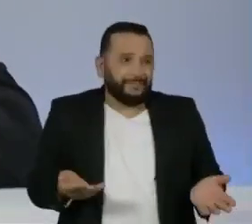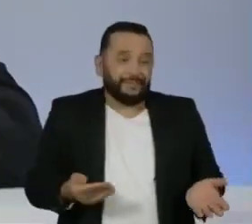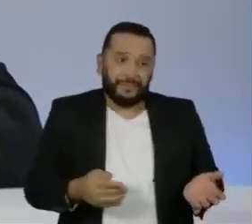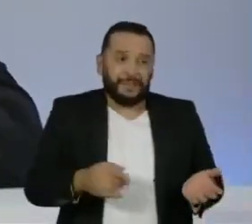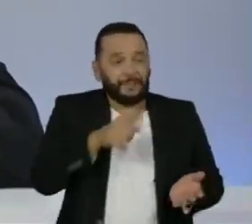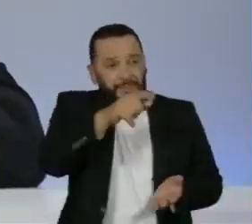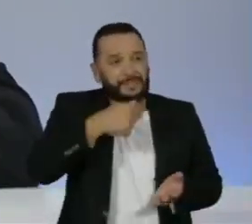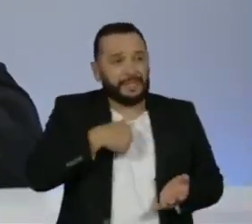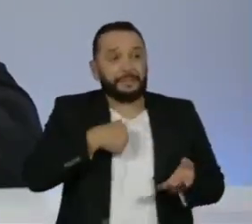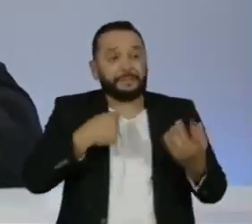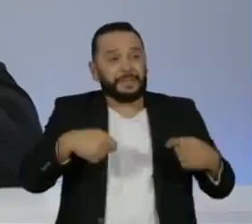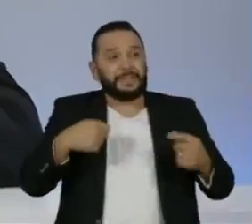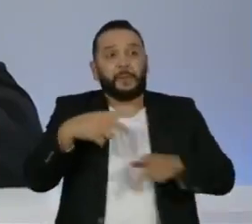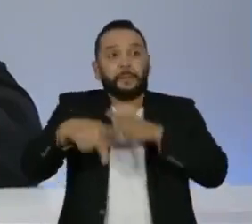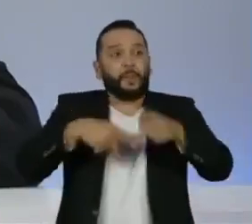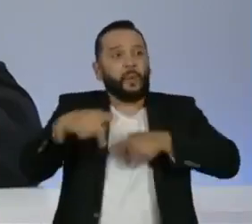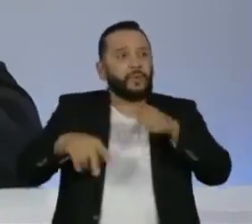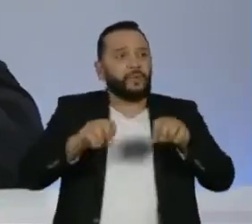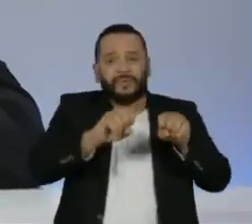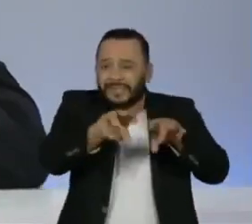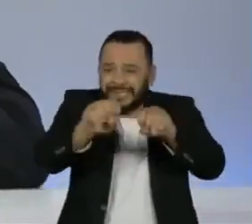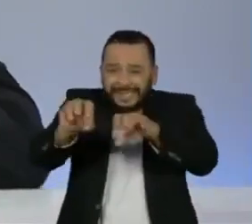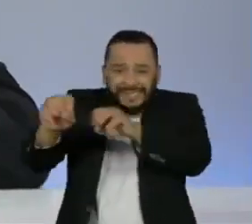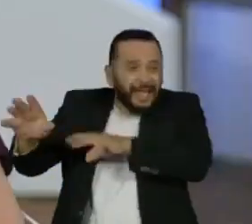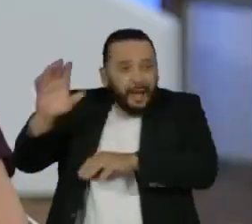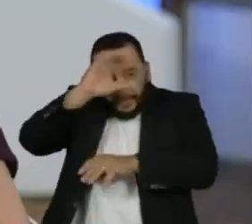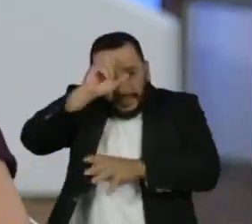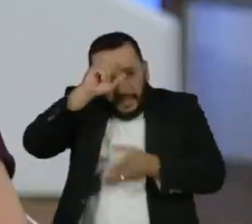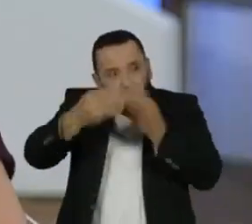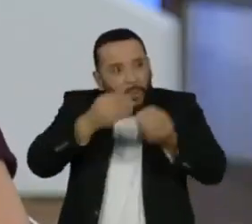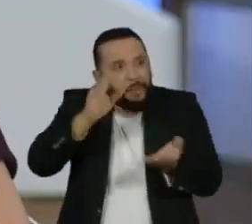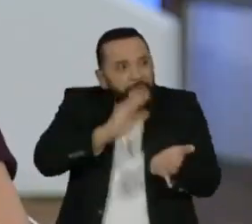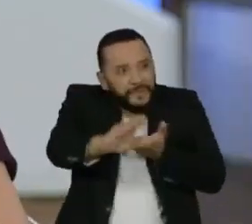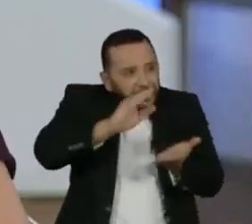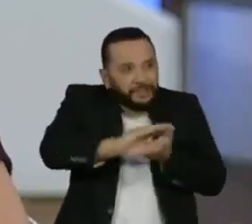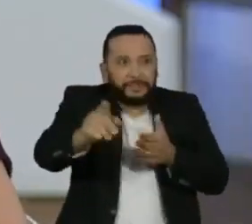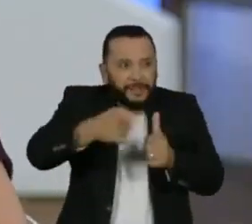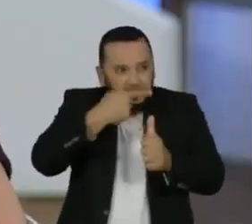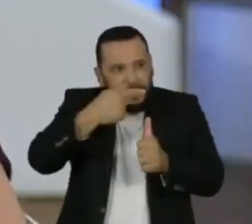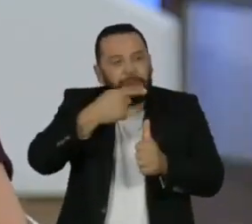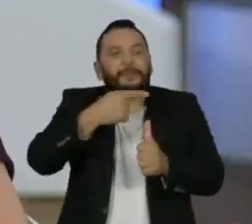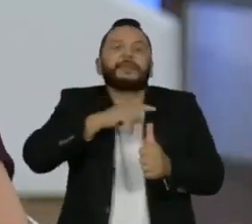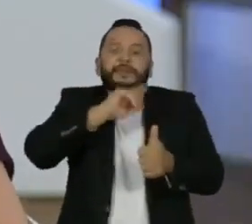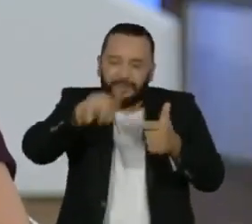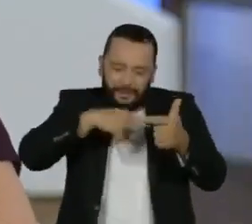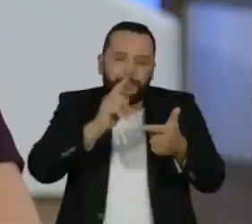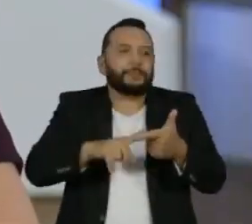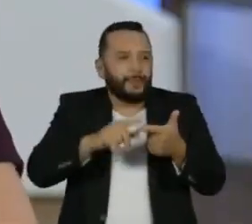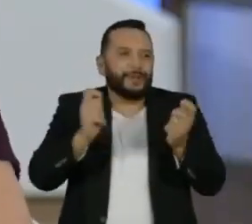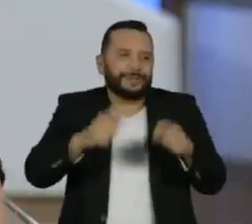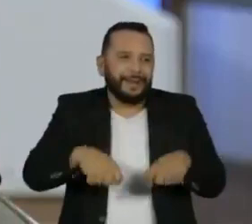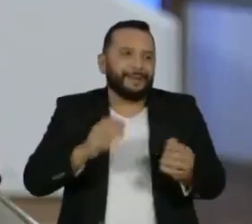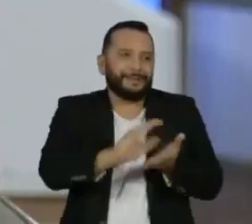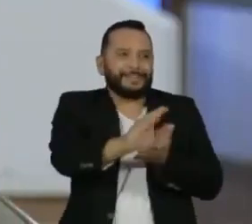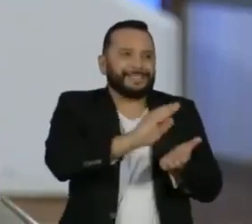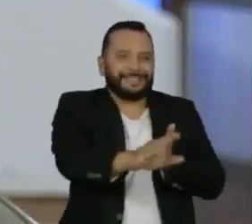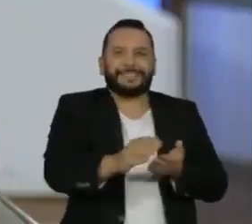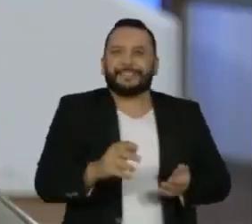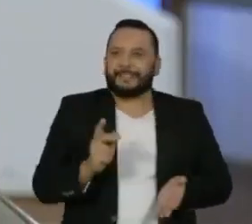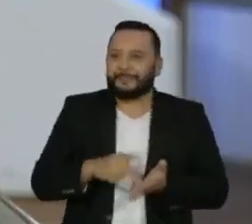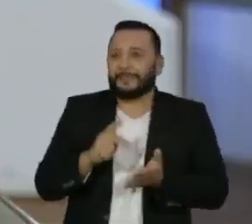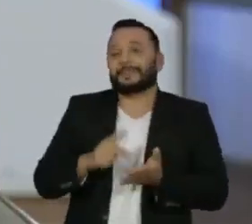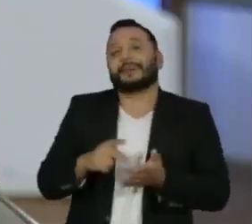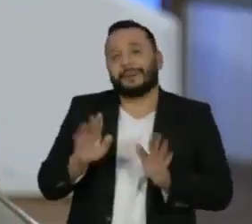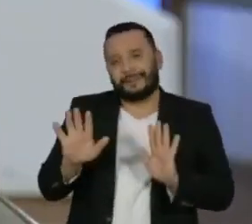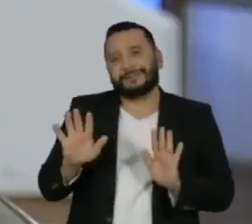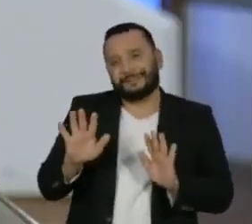essas partes mais importantes, ou essas partes mais arriscadas do mercado? Não, sem dúvida, gente. A parte de conteúdo, né, de educação, a gente estava falando disso, né, Nath,